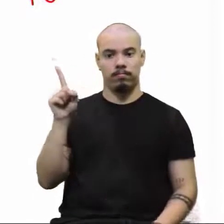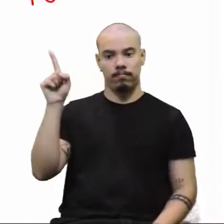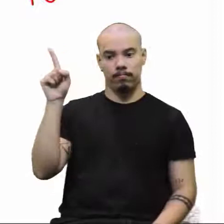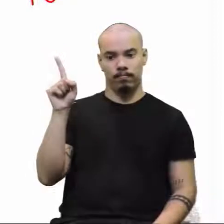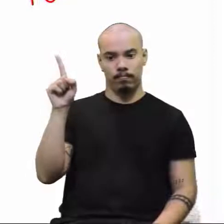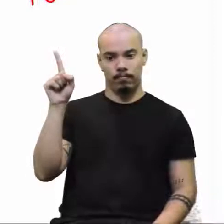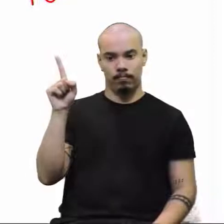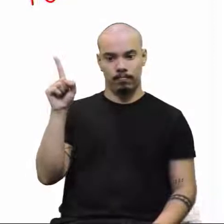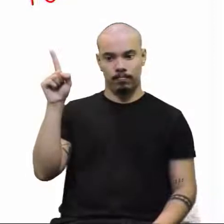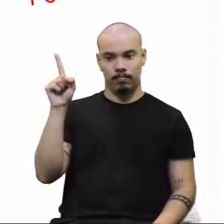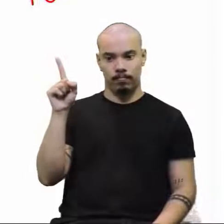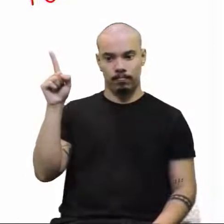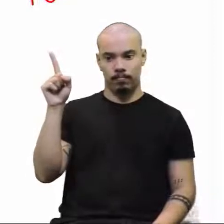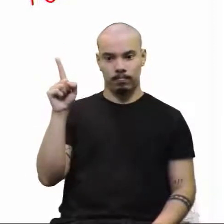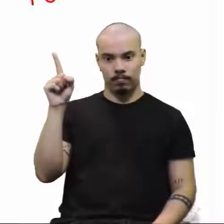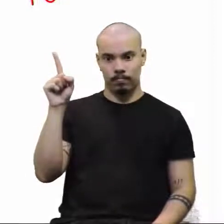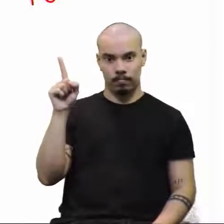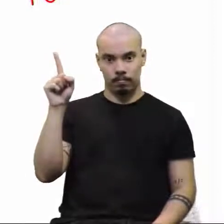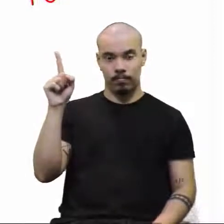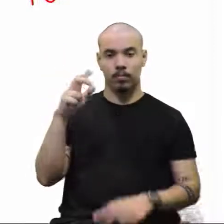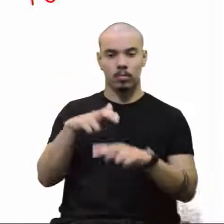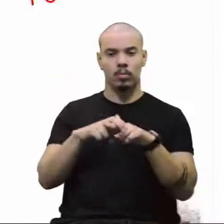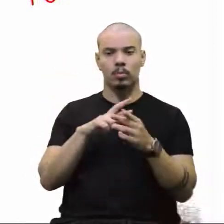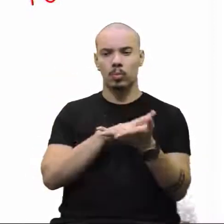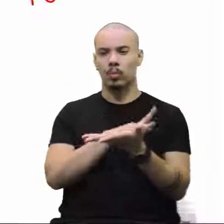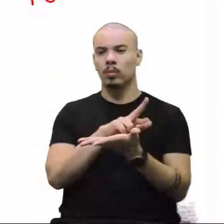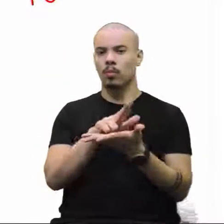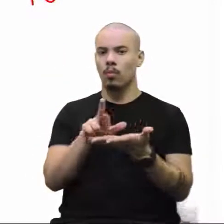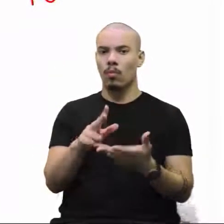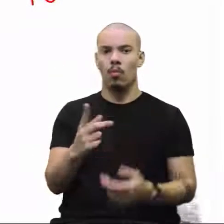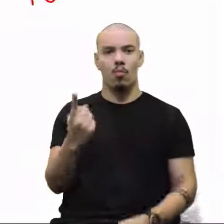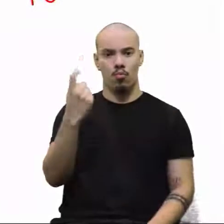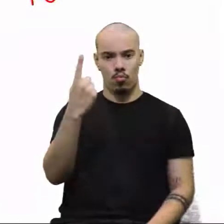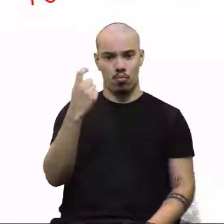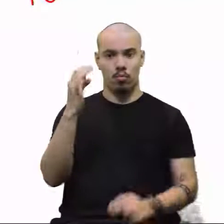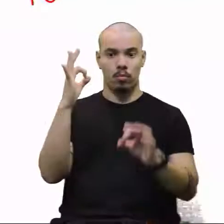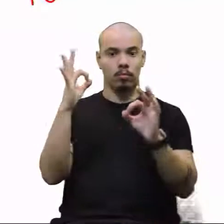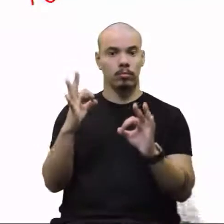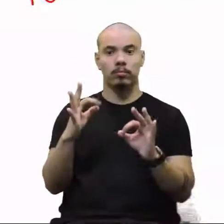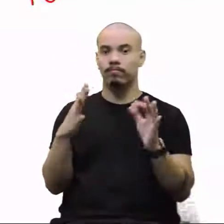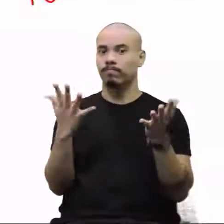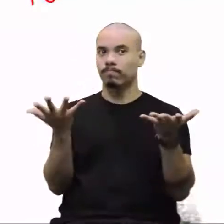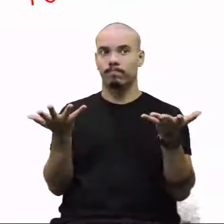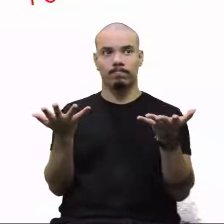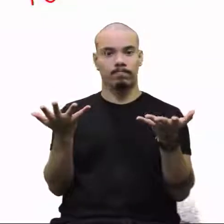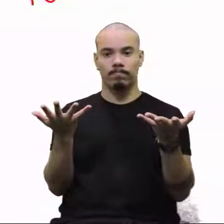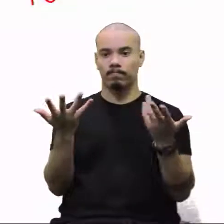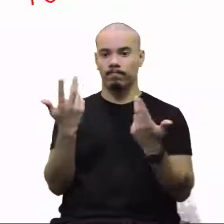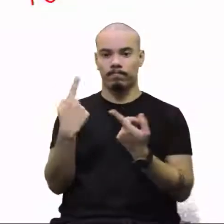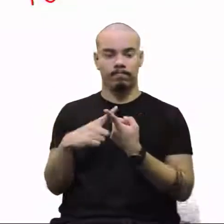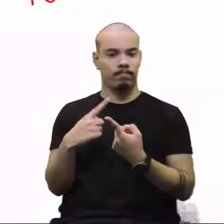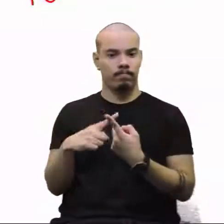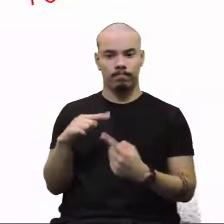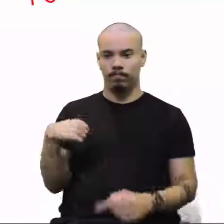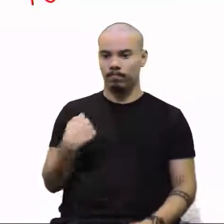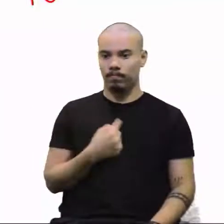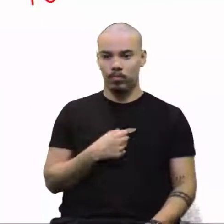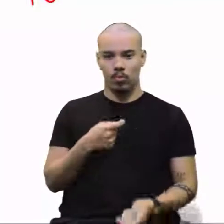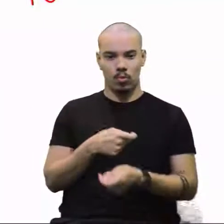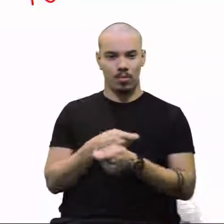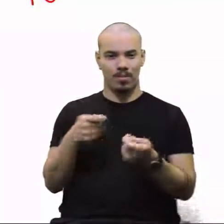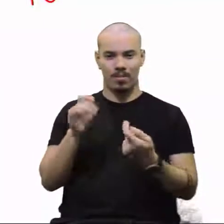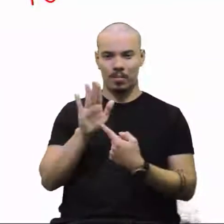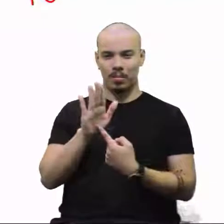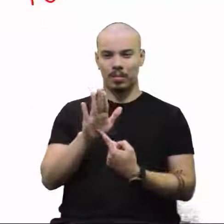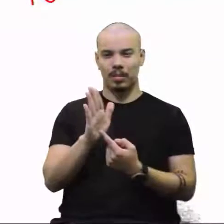Então, dentre todas essas, a única que estaria correta, qual seria? Porque aqui não dá para fazer direitinho, teria que ser